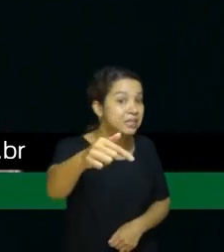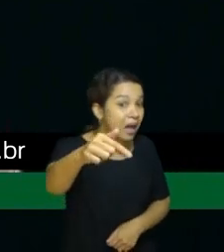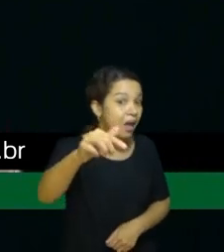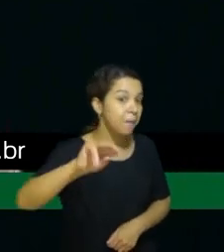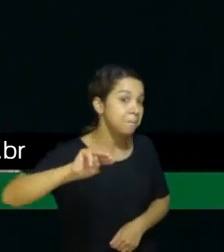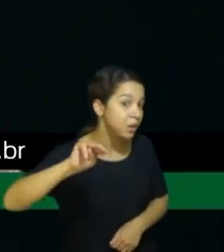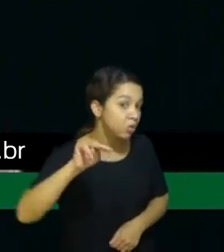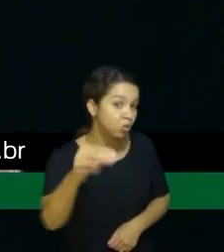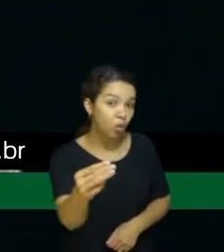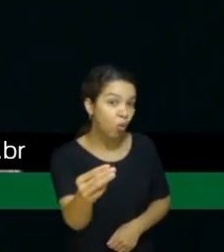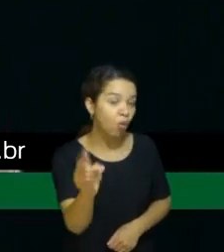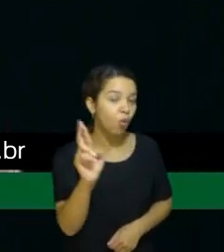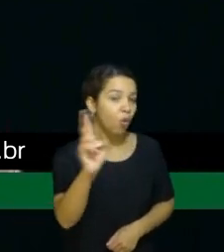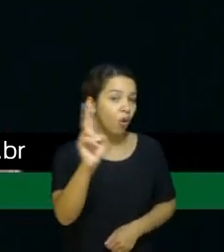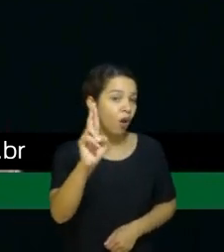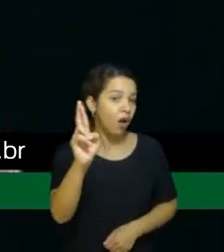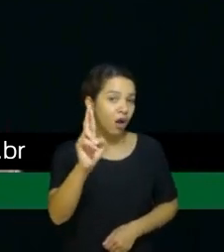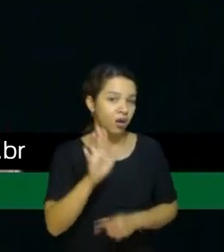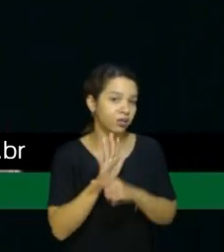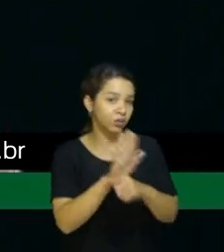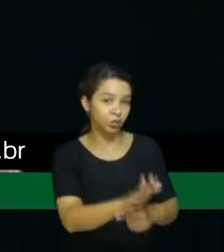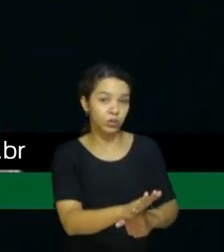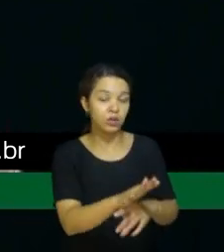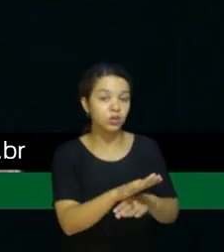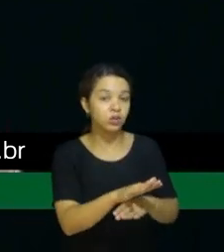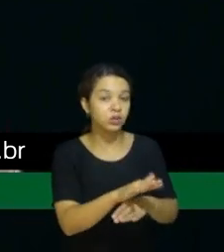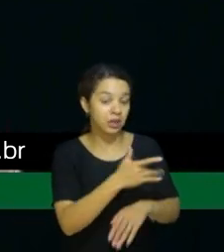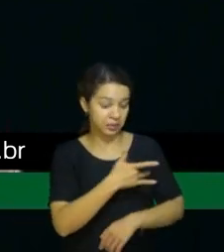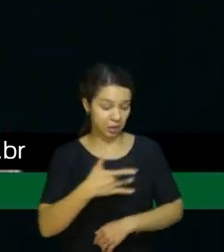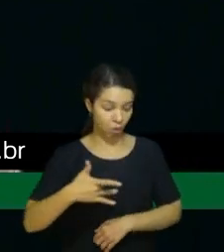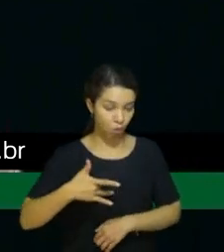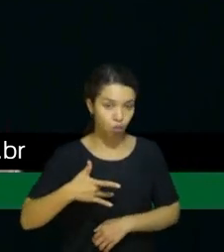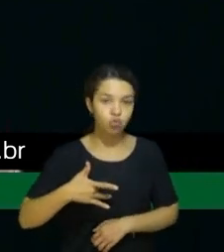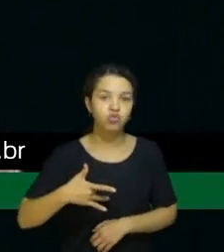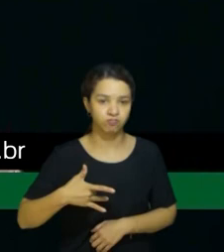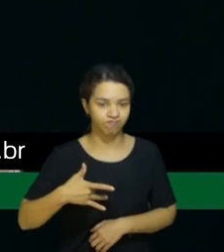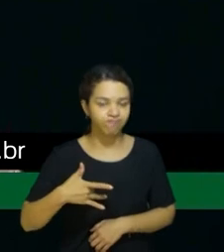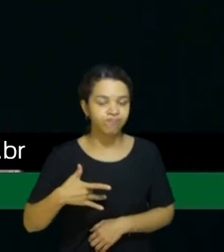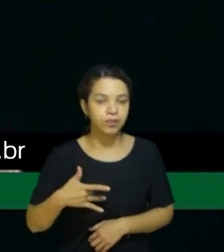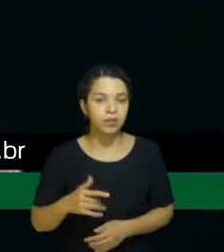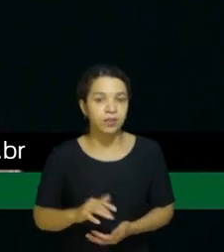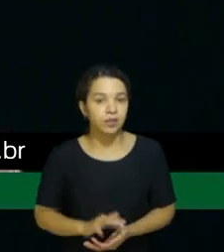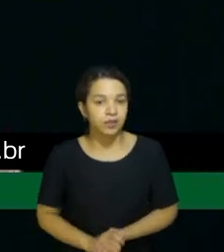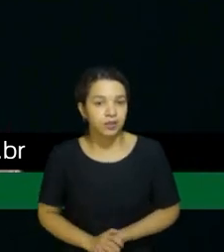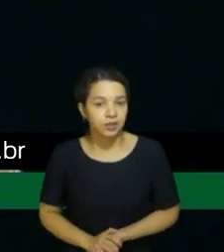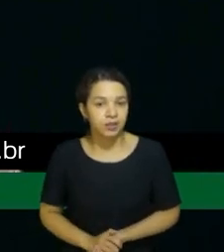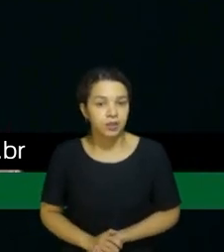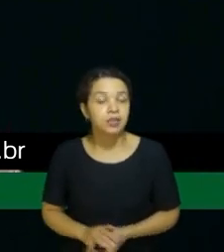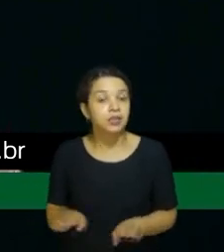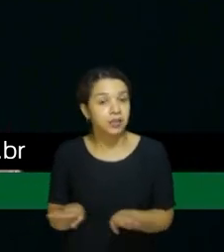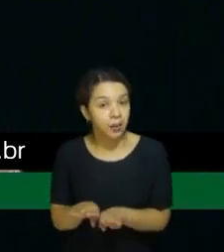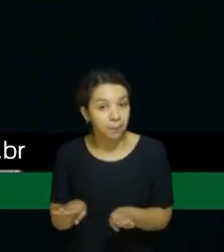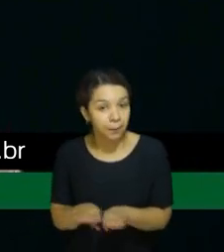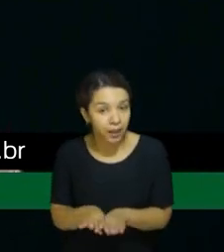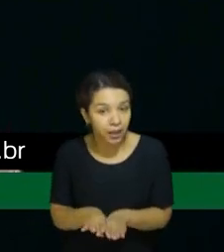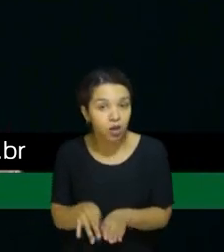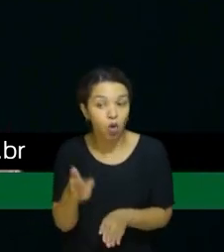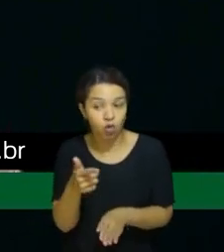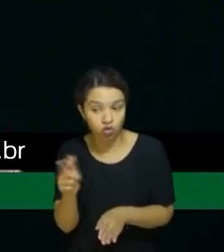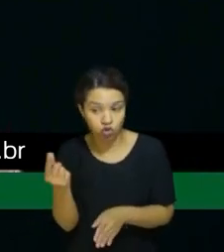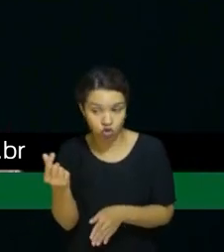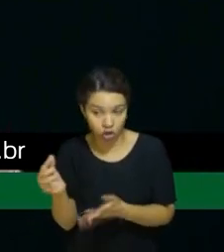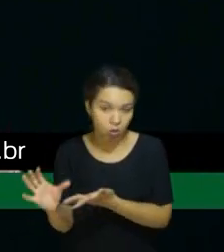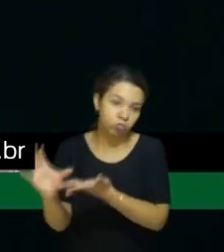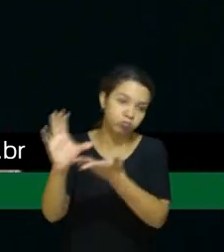Blumenau esse trabalho desenvolvido em conjunto foram investimentos na educação